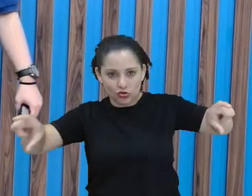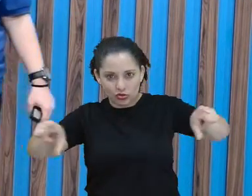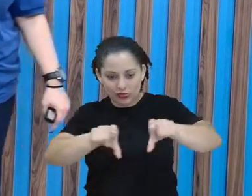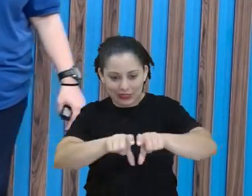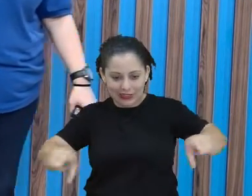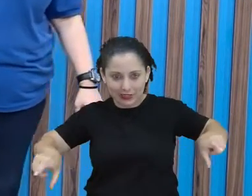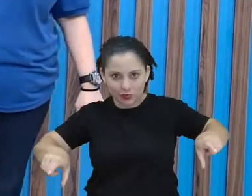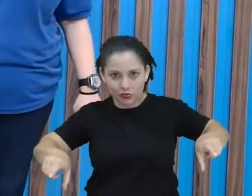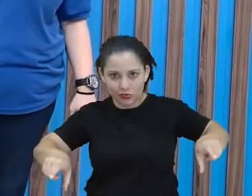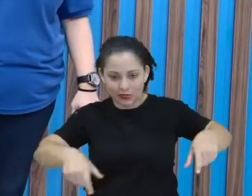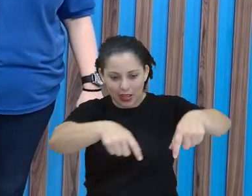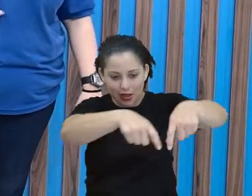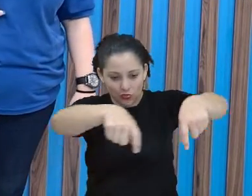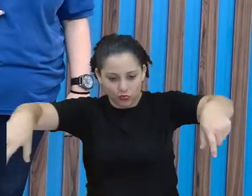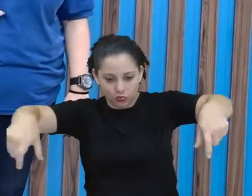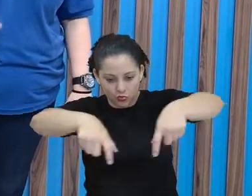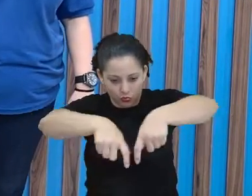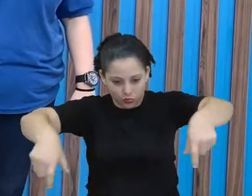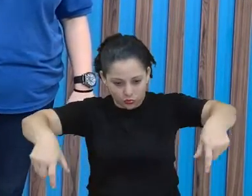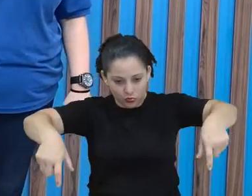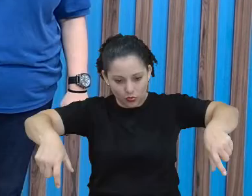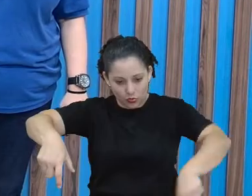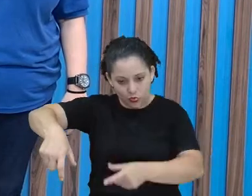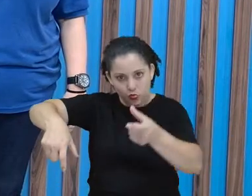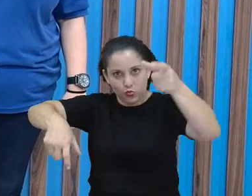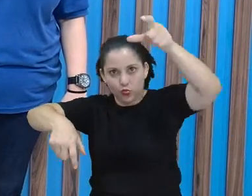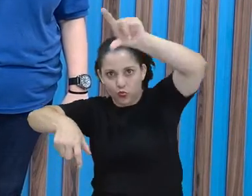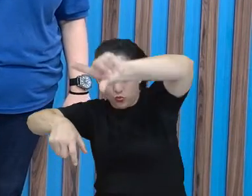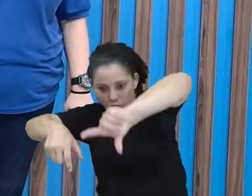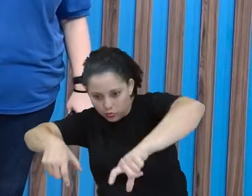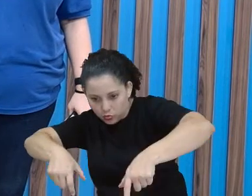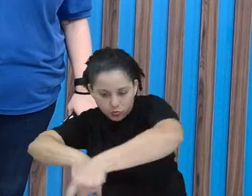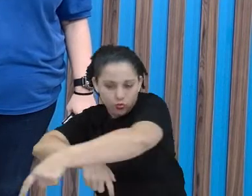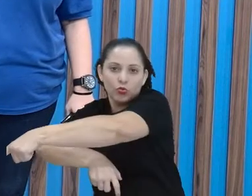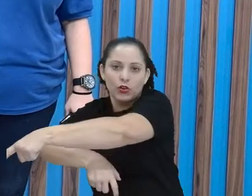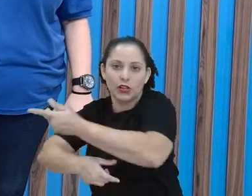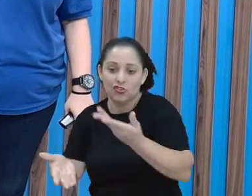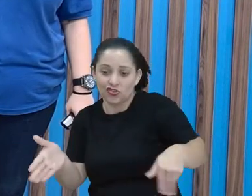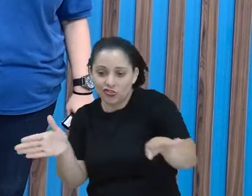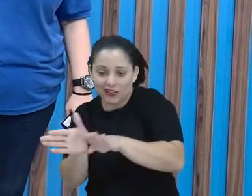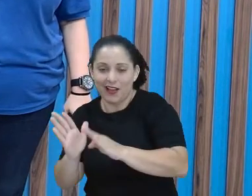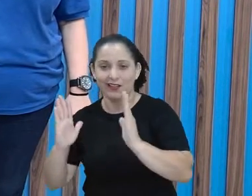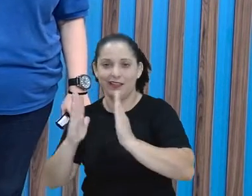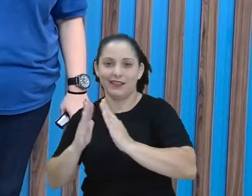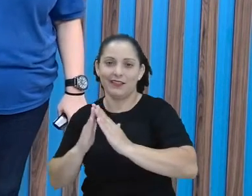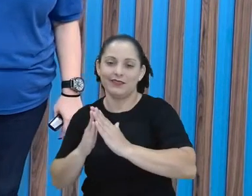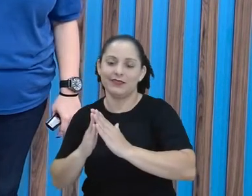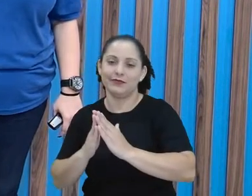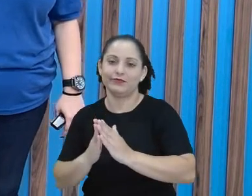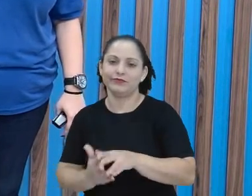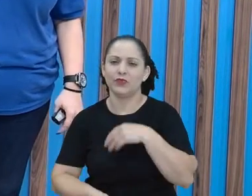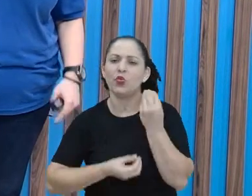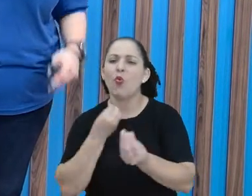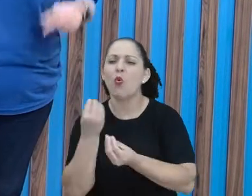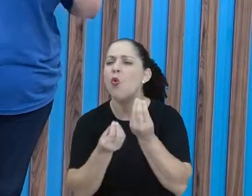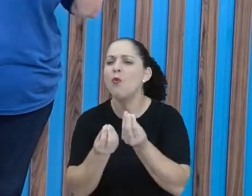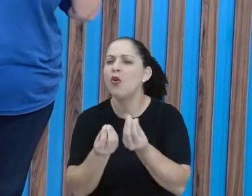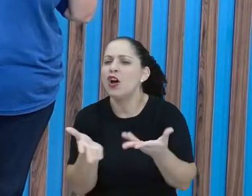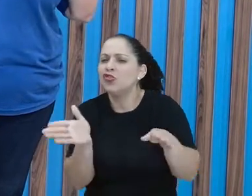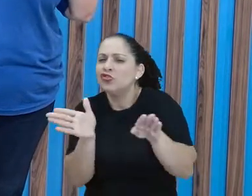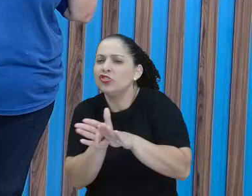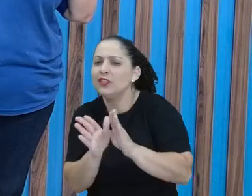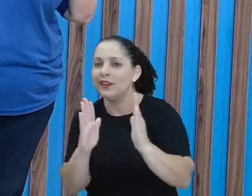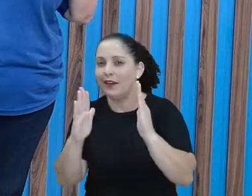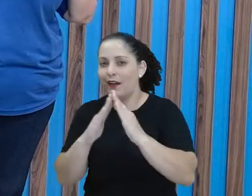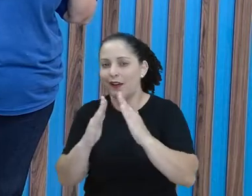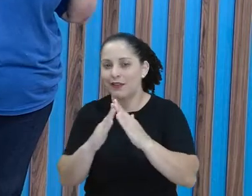pela cidade é que essas águas chegam. E lembre-se sempre que quando essa água chega na nossa casa, nem sempre